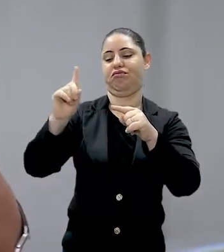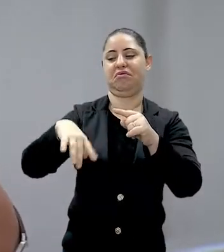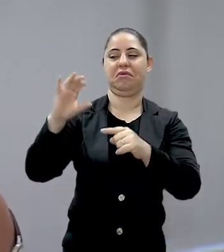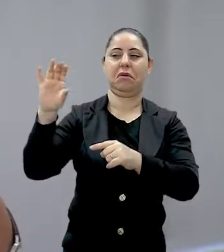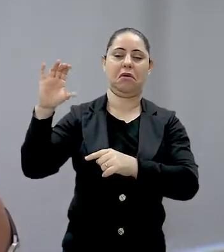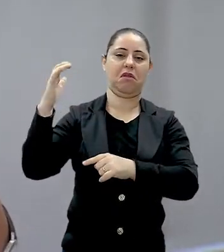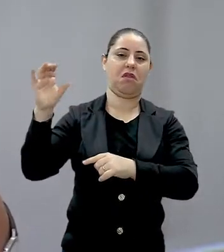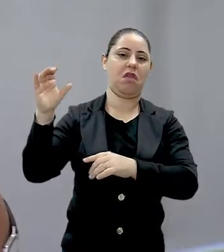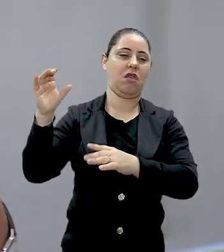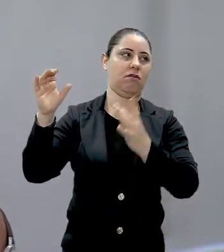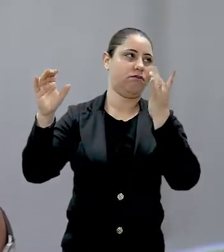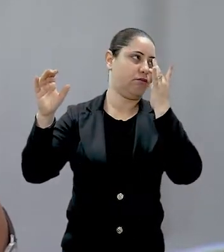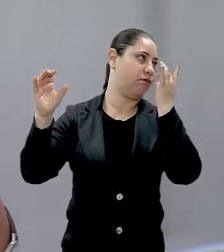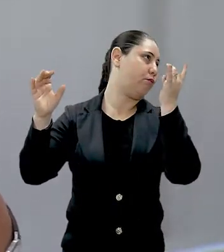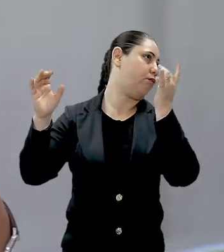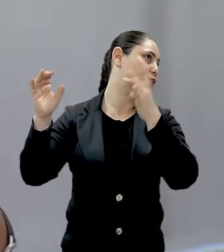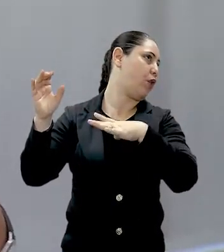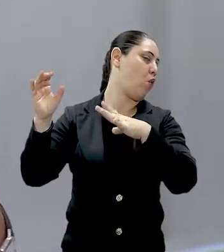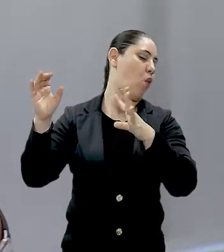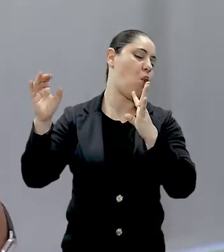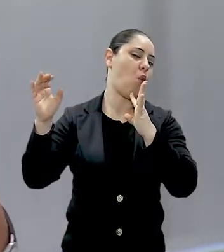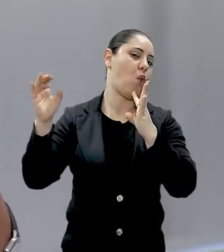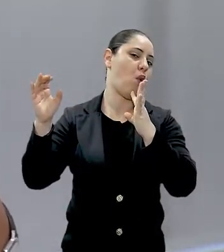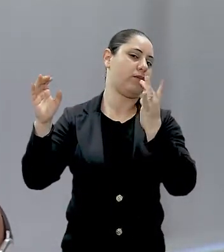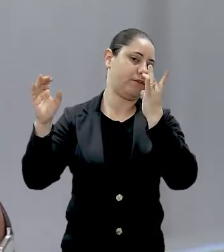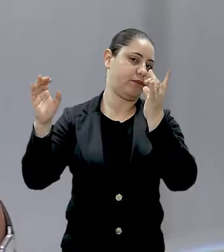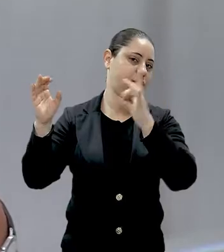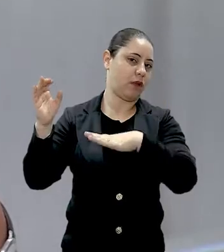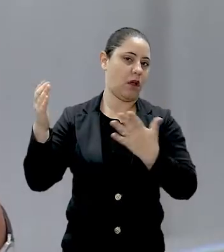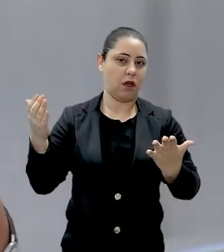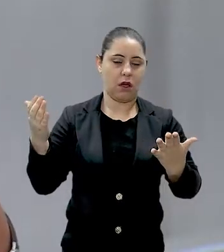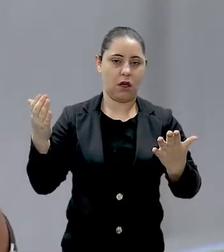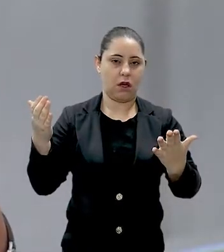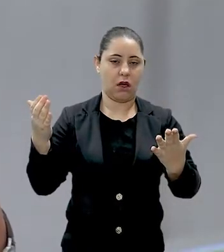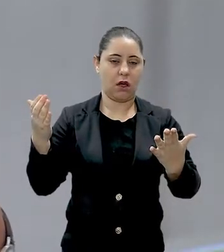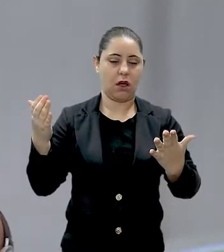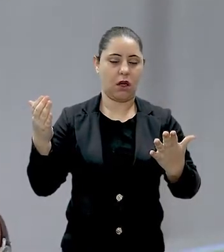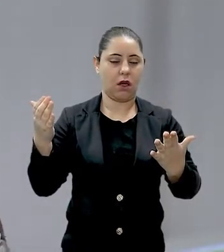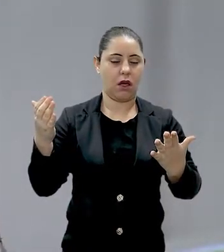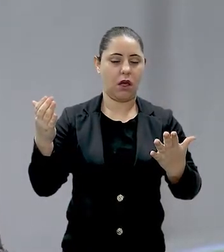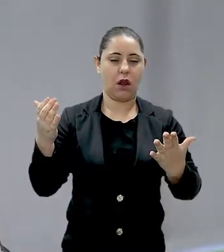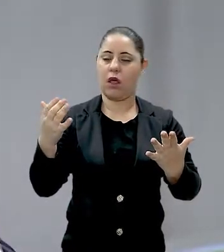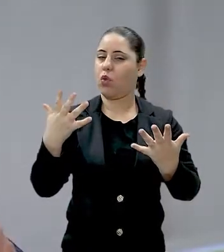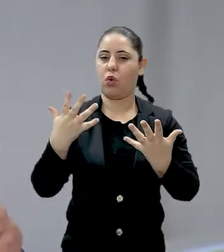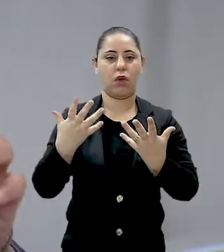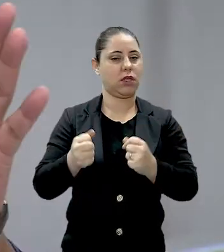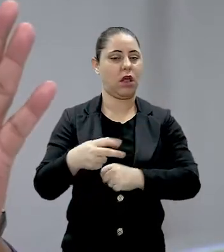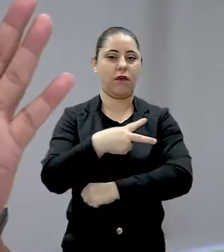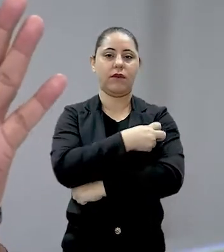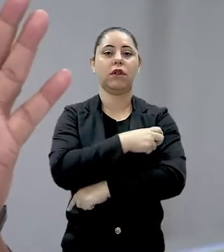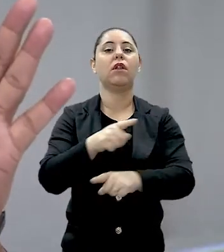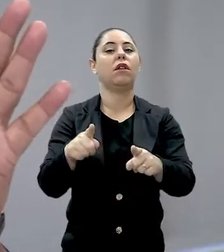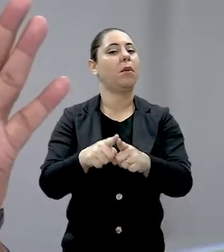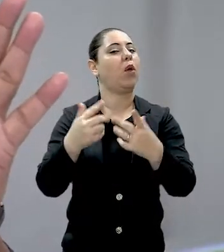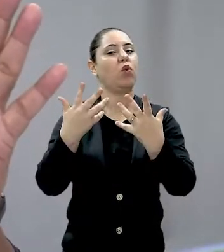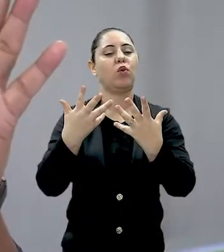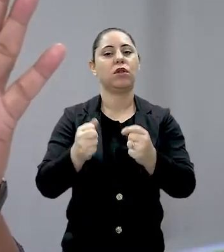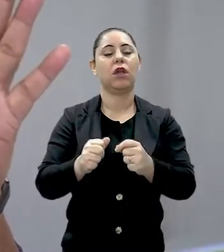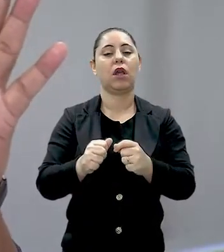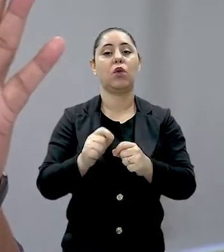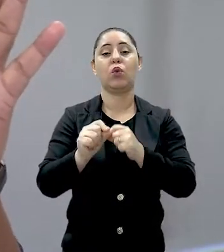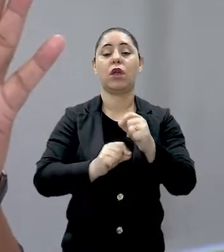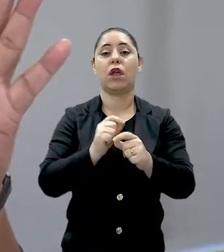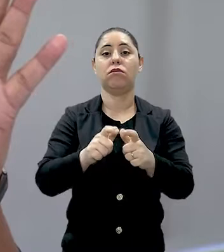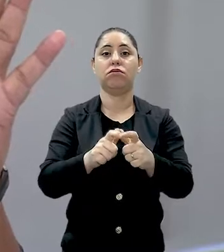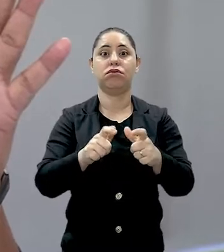nega a ciência, né? Nega o conhecimento, obviamente que ele nega a vacina e ele nega também